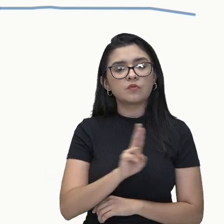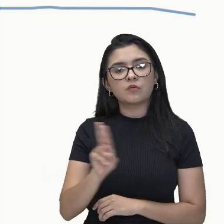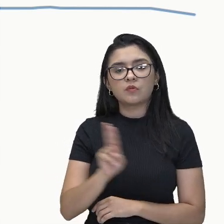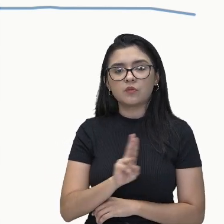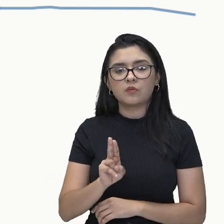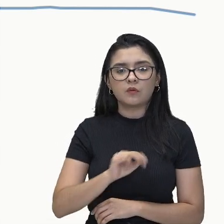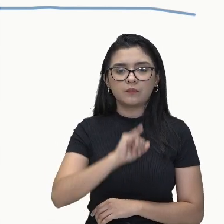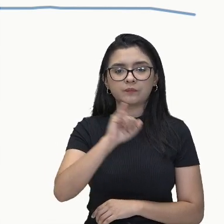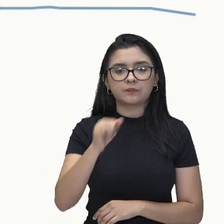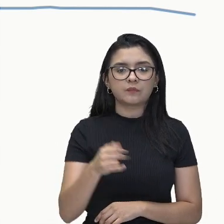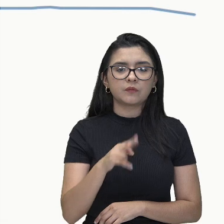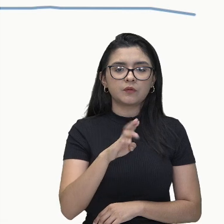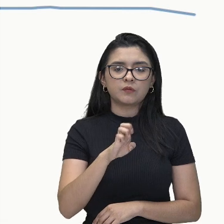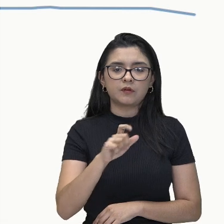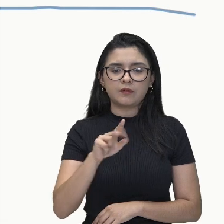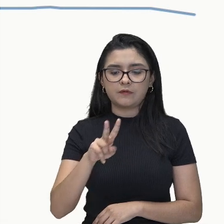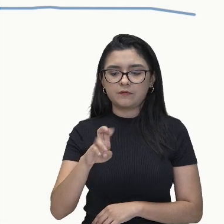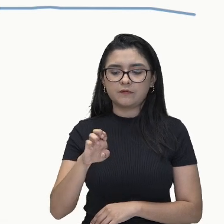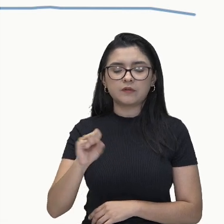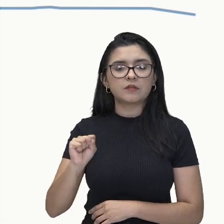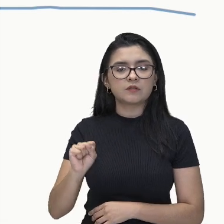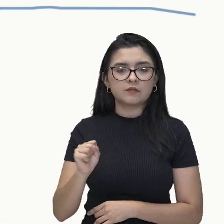jues Sea